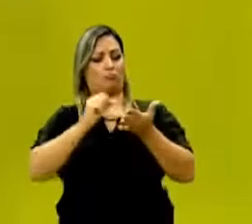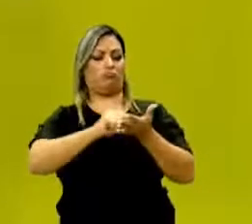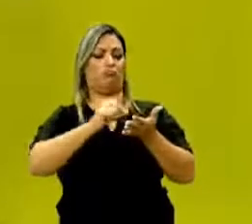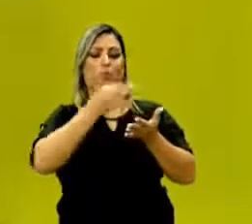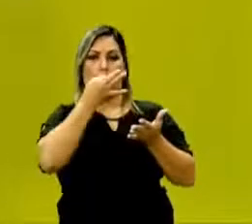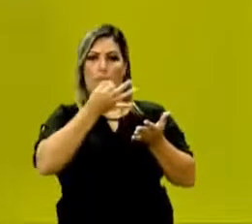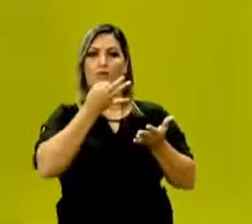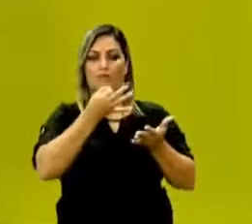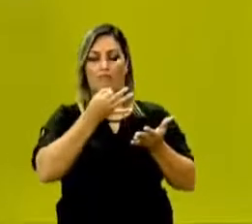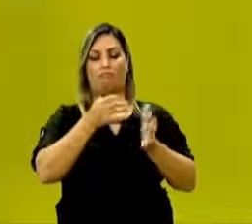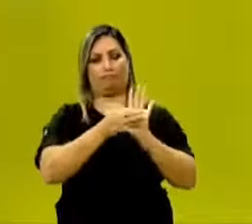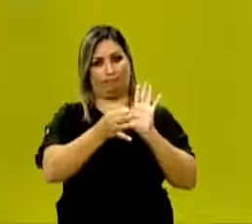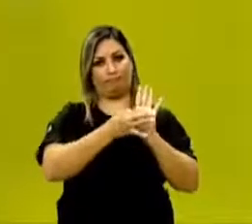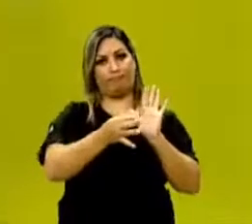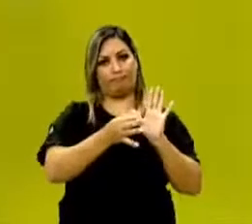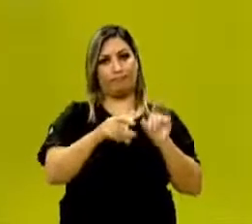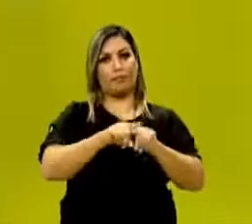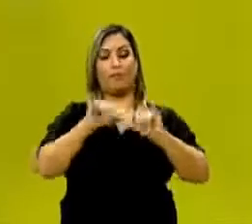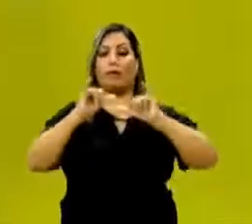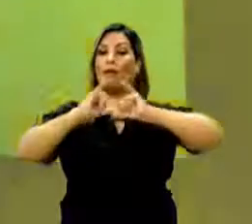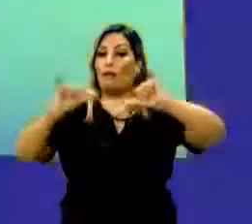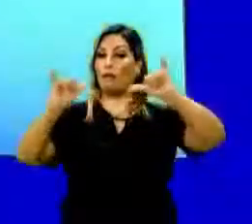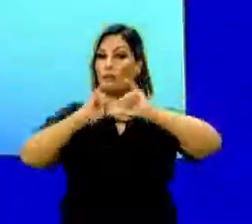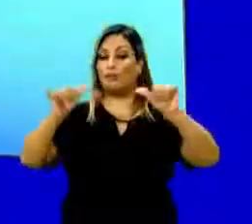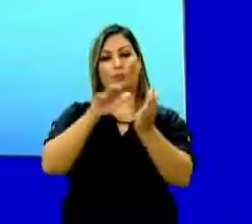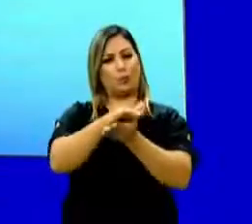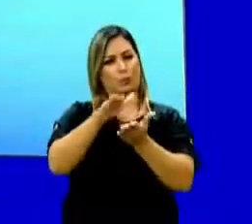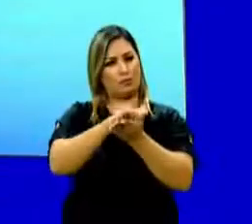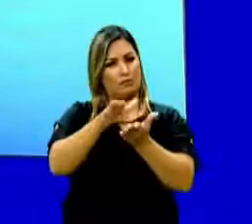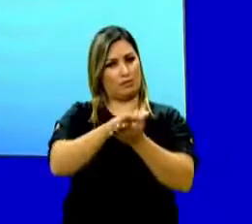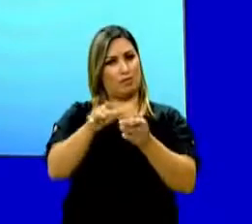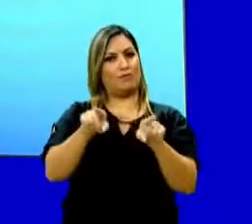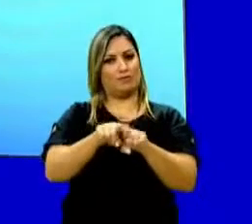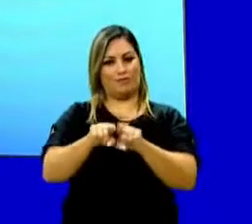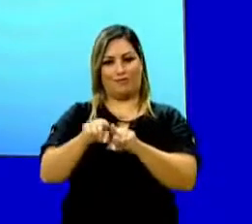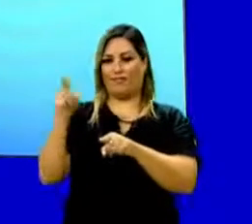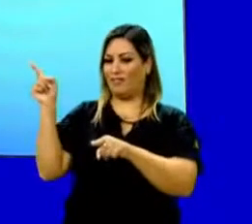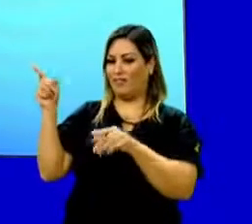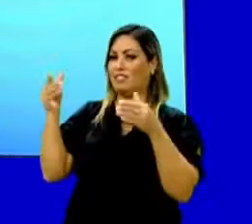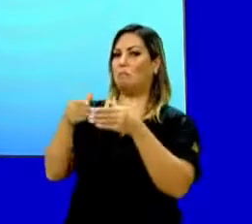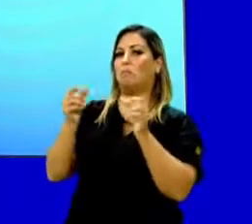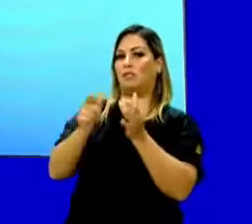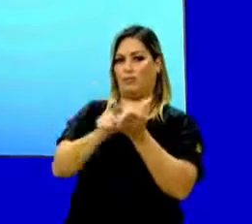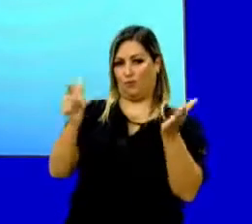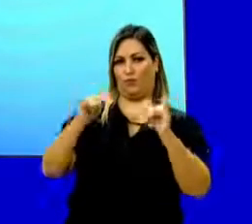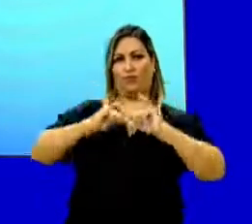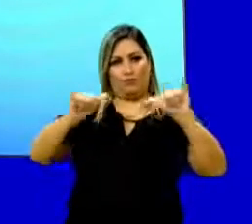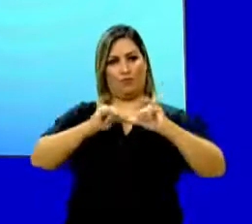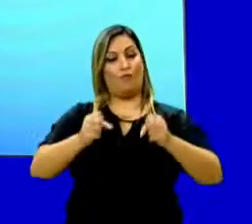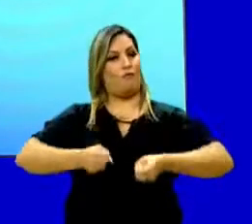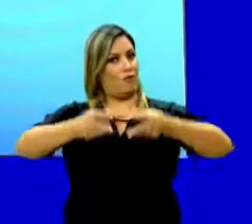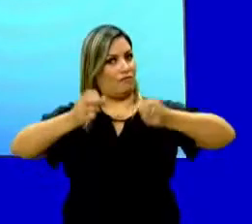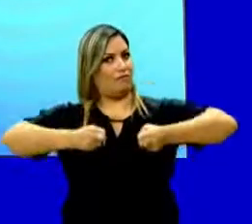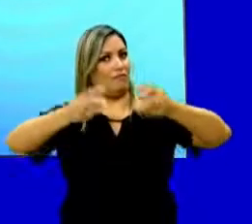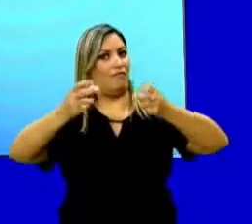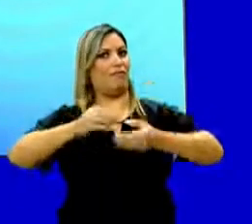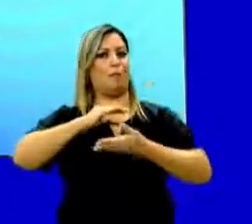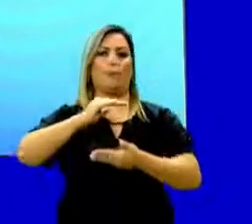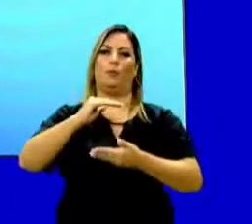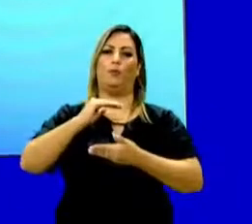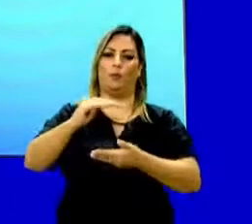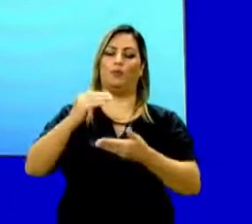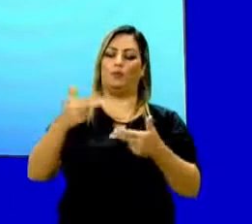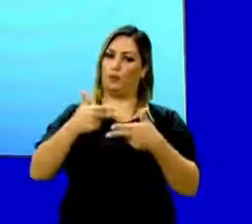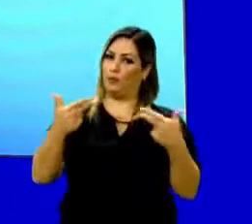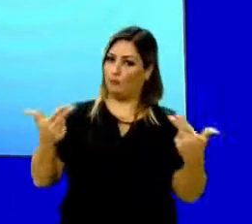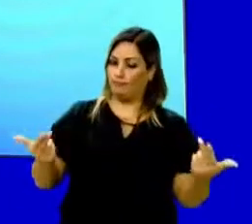assunto. Temos os anúncios publicitários, esses especificamente para vender um determinado